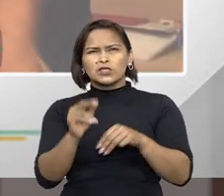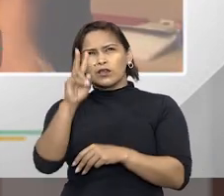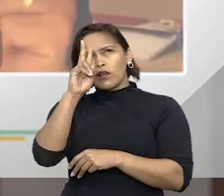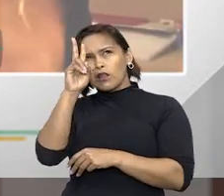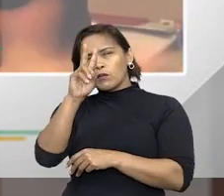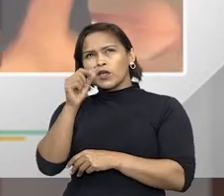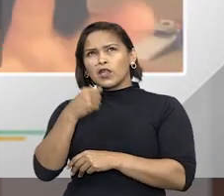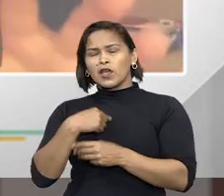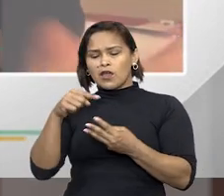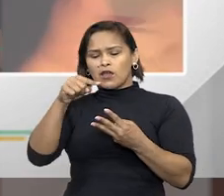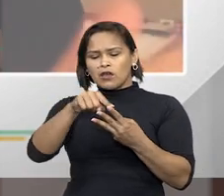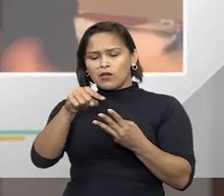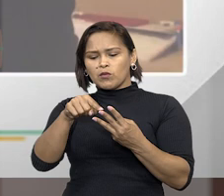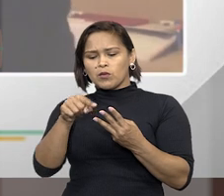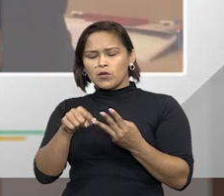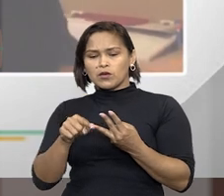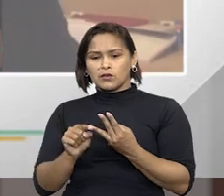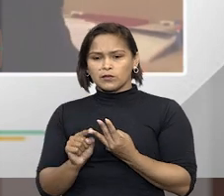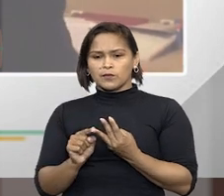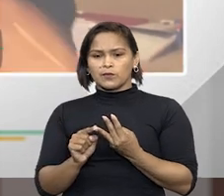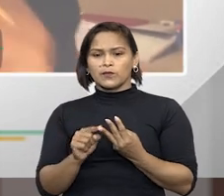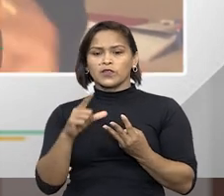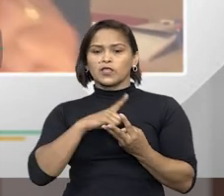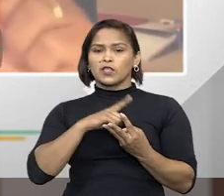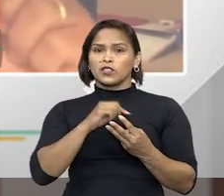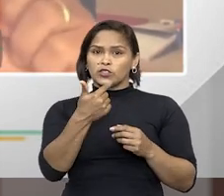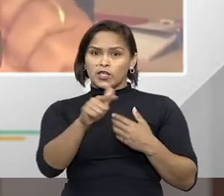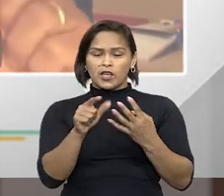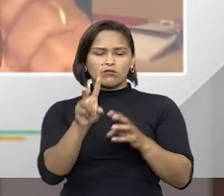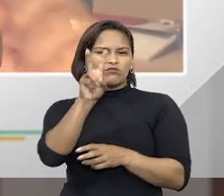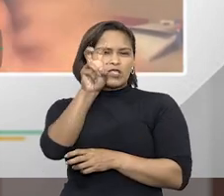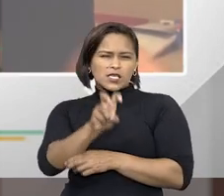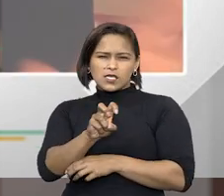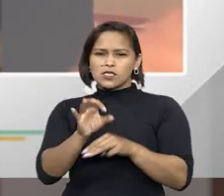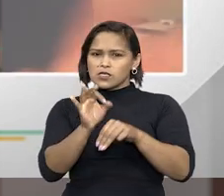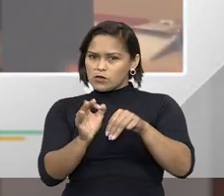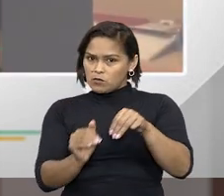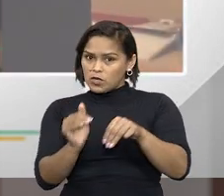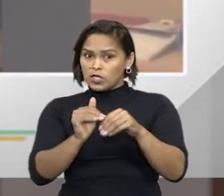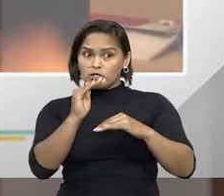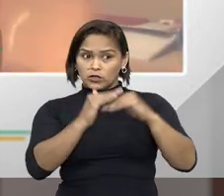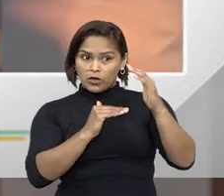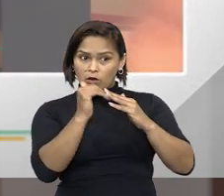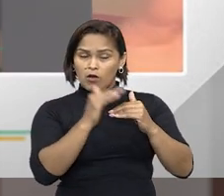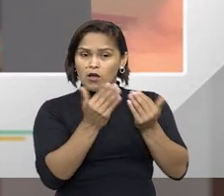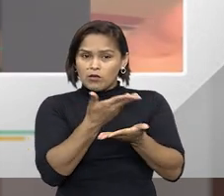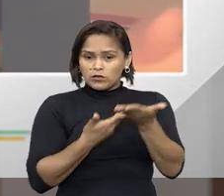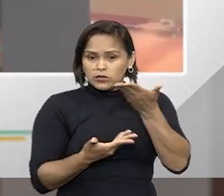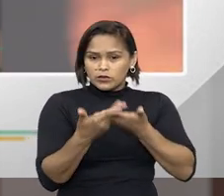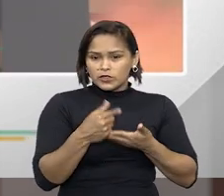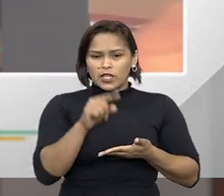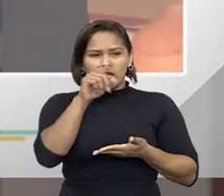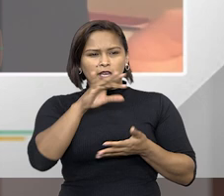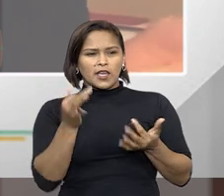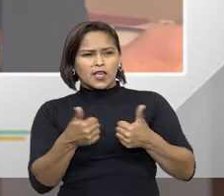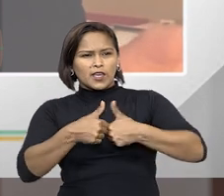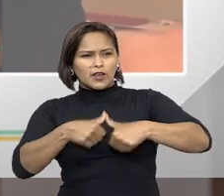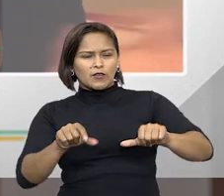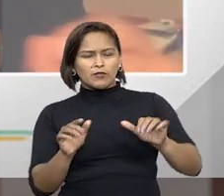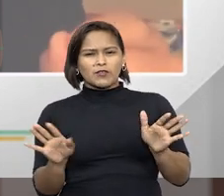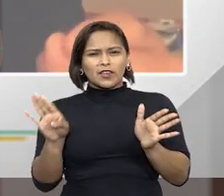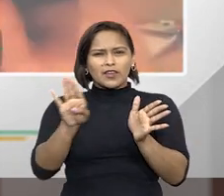tinha, não lembro agora, 5, nós fundamos a quinta turma. E eu fiquei na quinta turma até sair para as